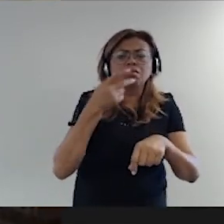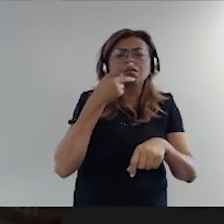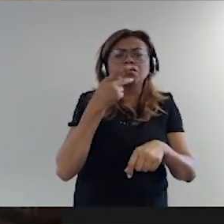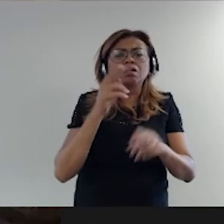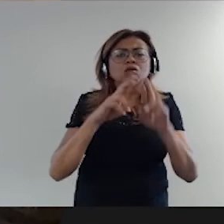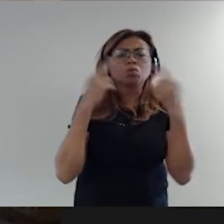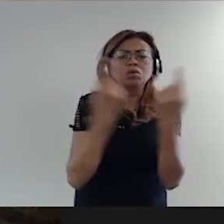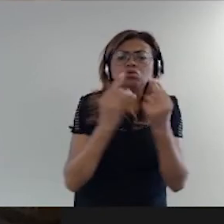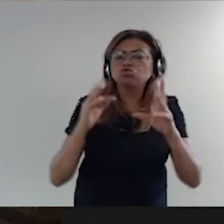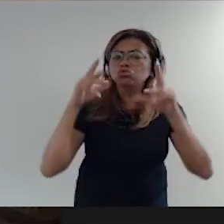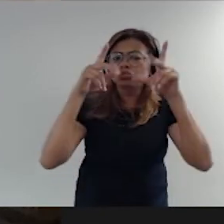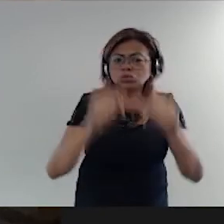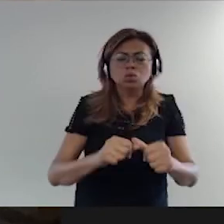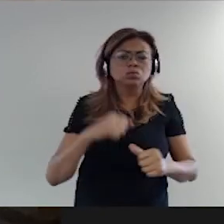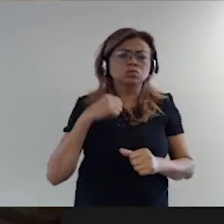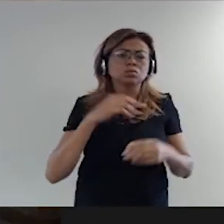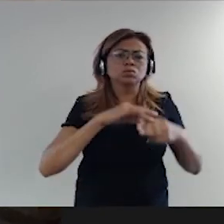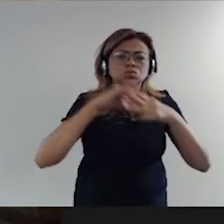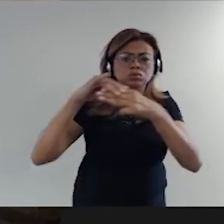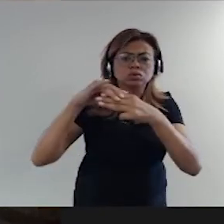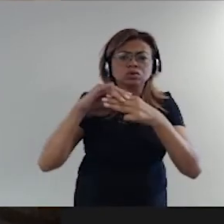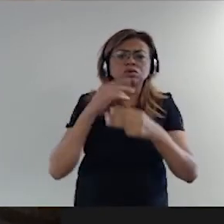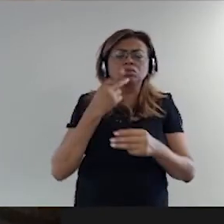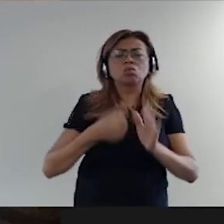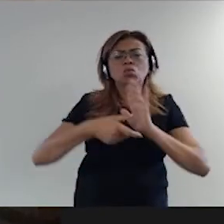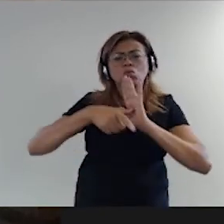de todos os líderes com o ex-ministro